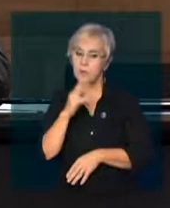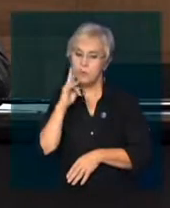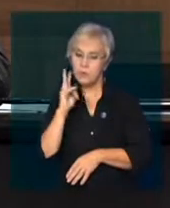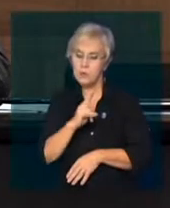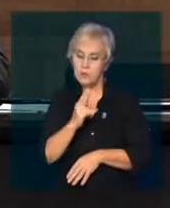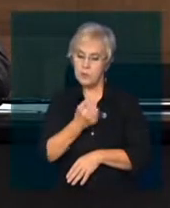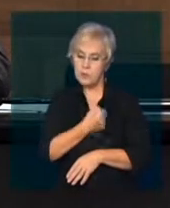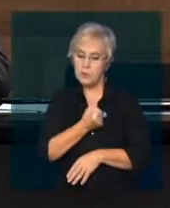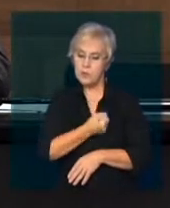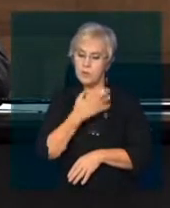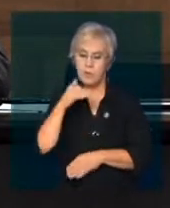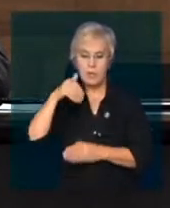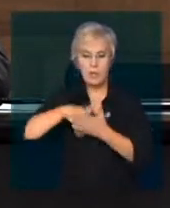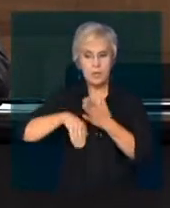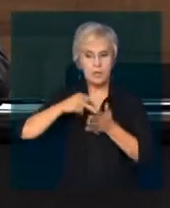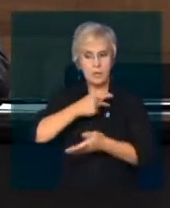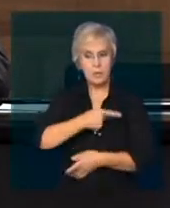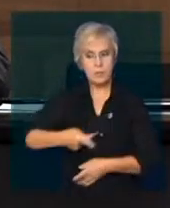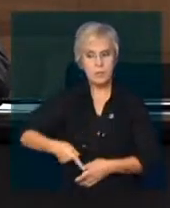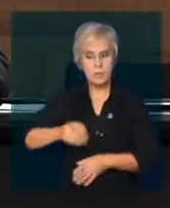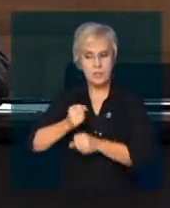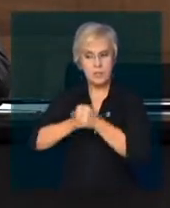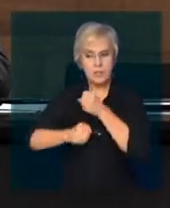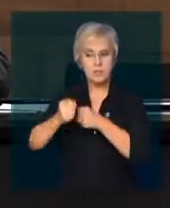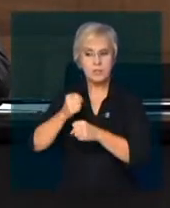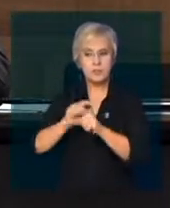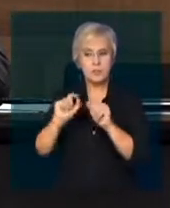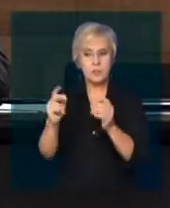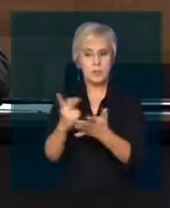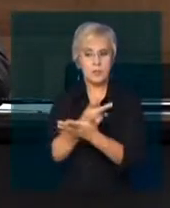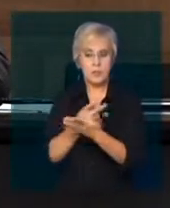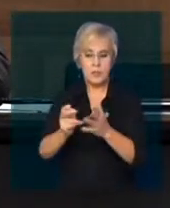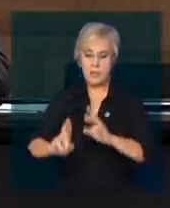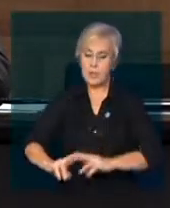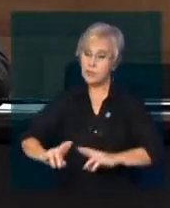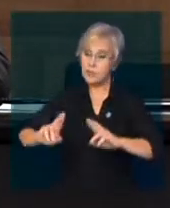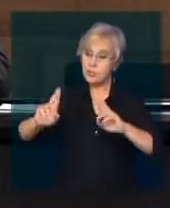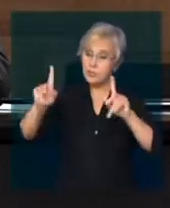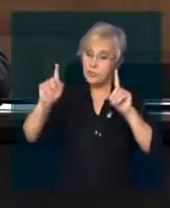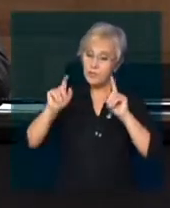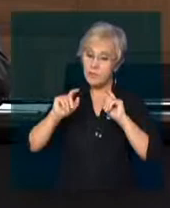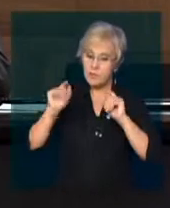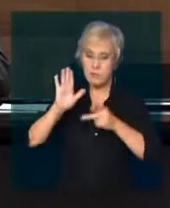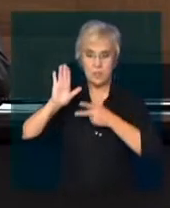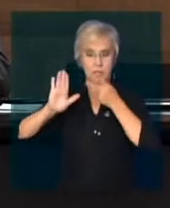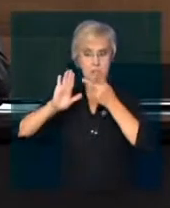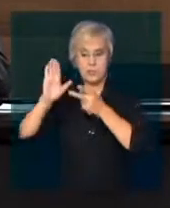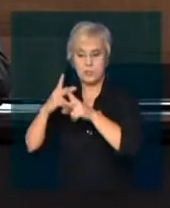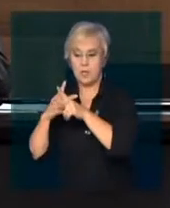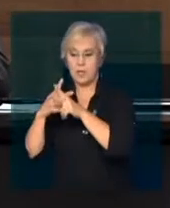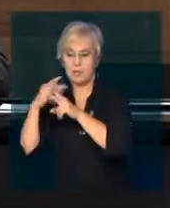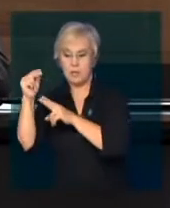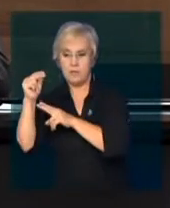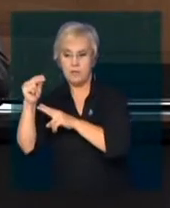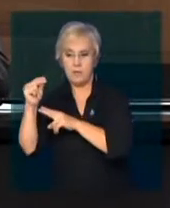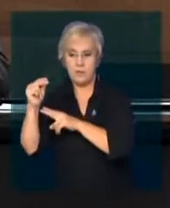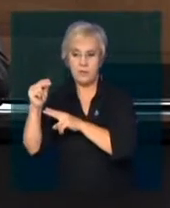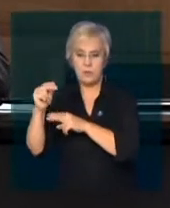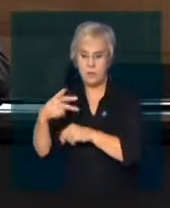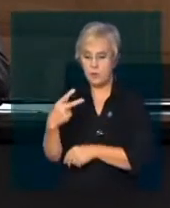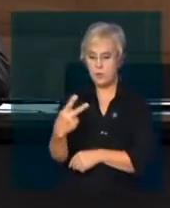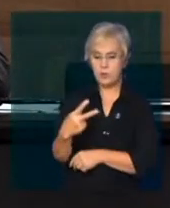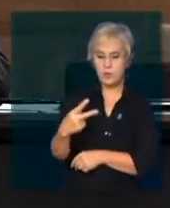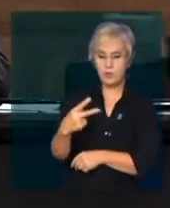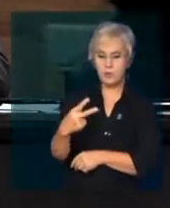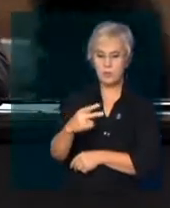eleição presidencial do ano passado, onde a diferença entre a candidata que venceu a eleição e o segundo colocado